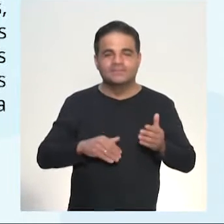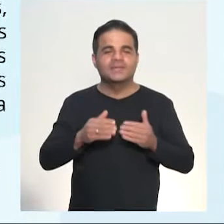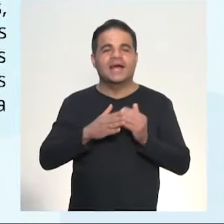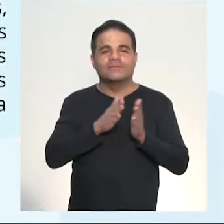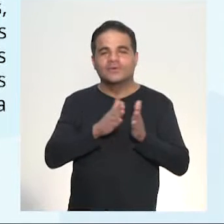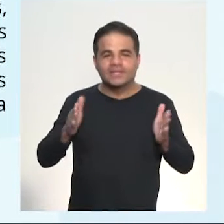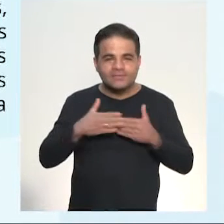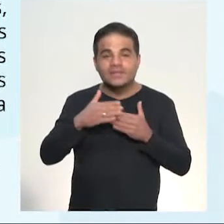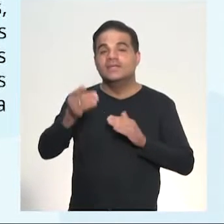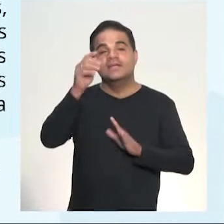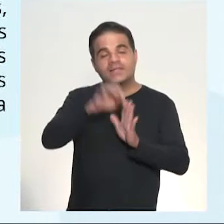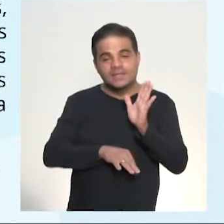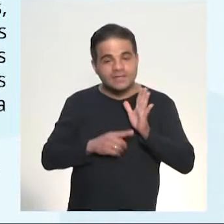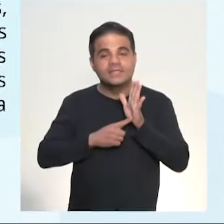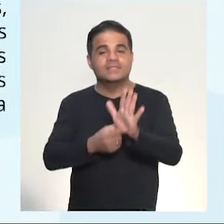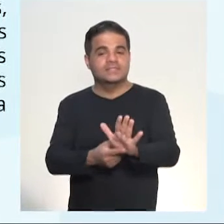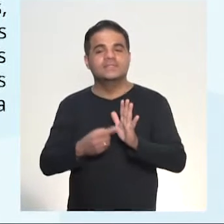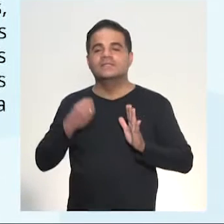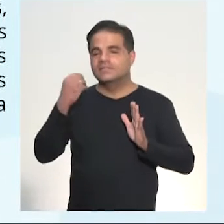texto retirado